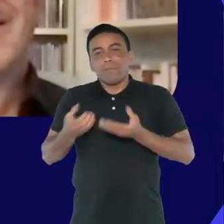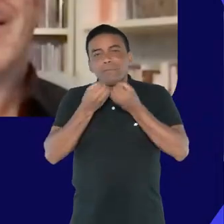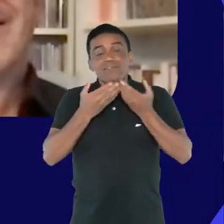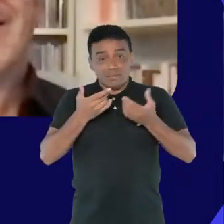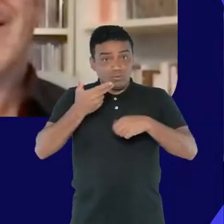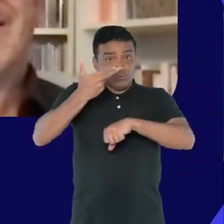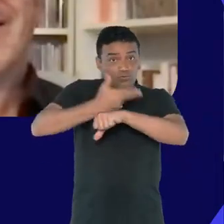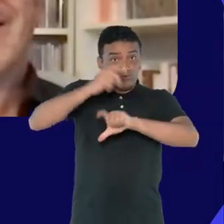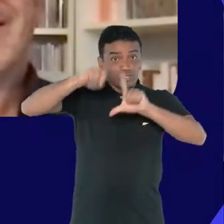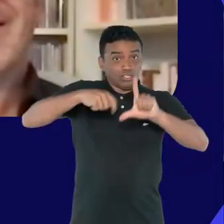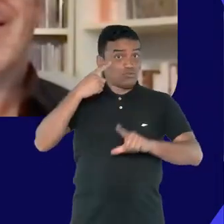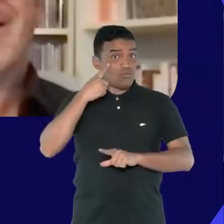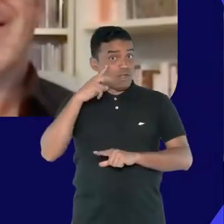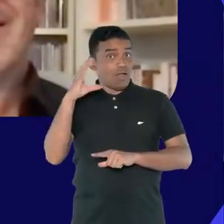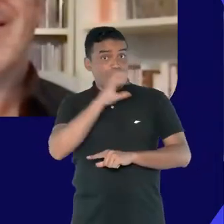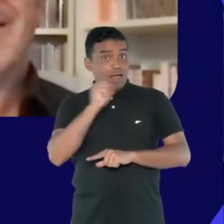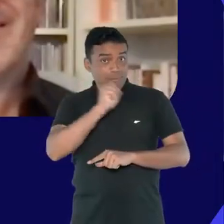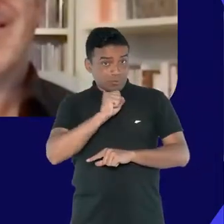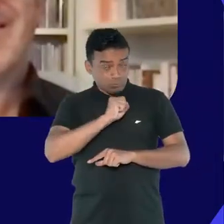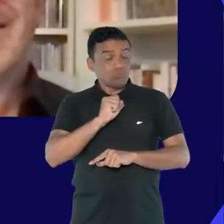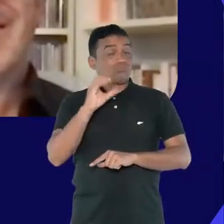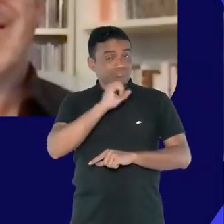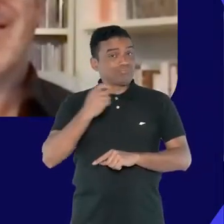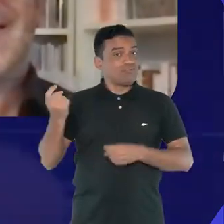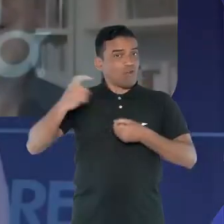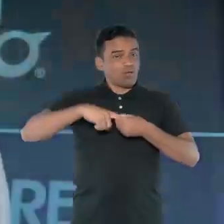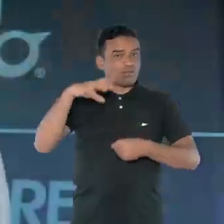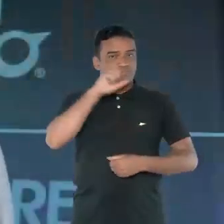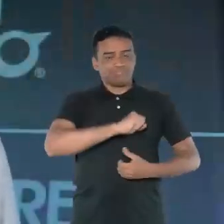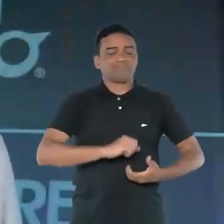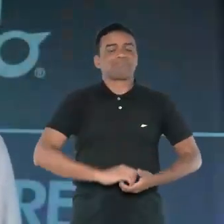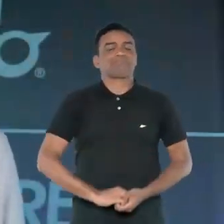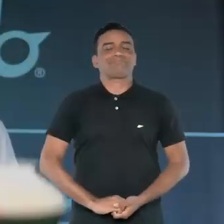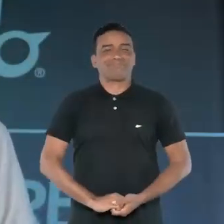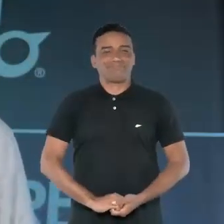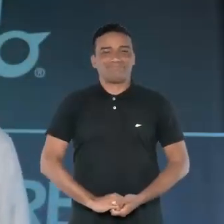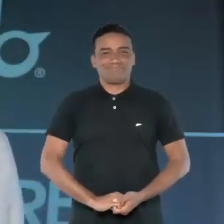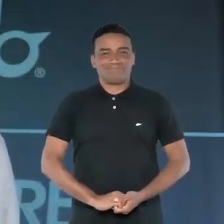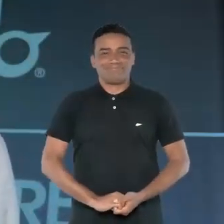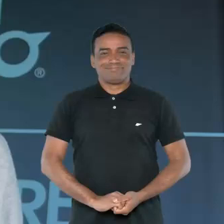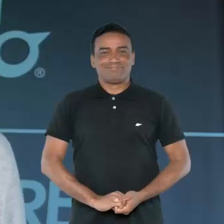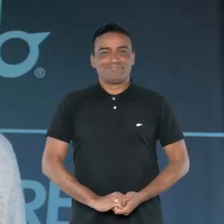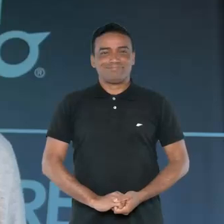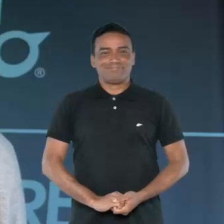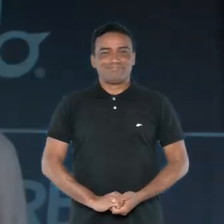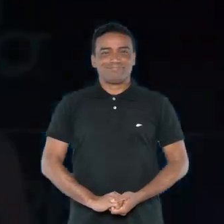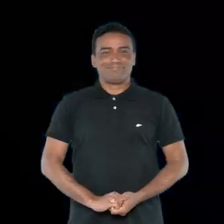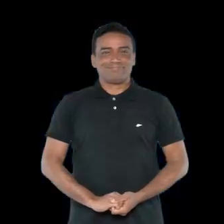ver um vídeo de 1 minuto aqui do nosso patrocinador e já voltamos com o José Luiz Peixoto.